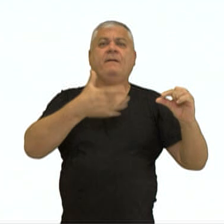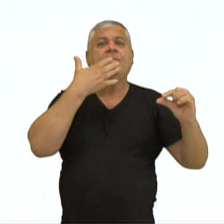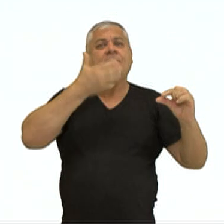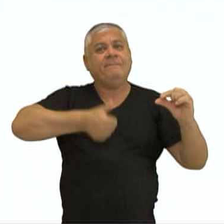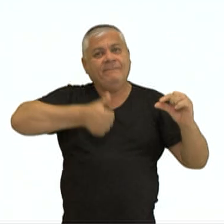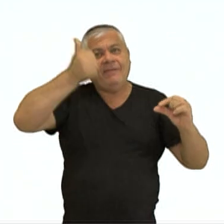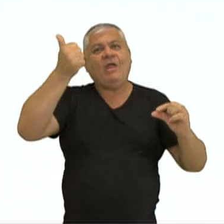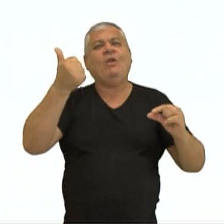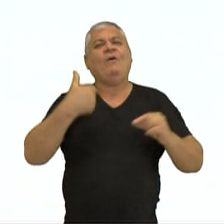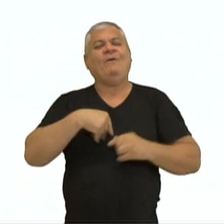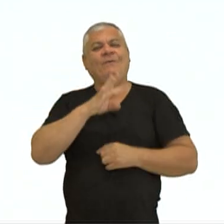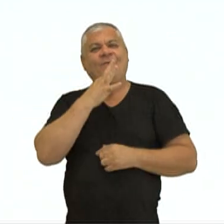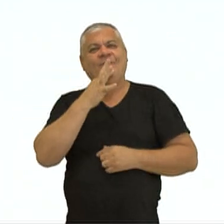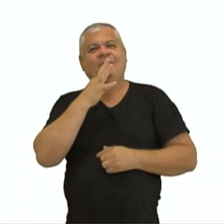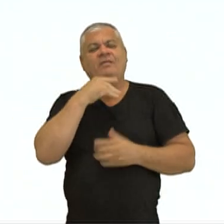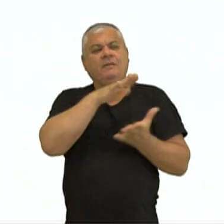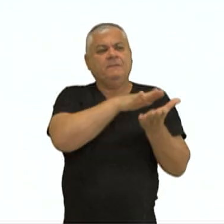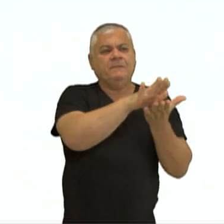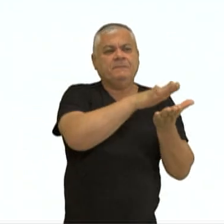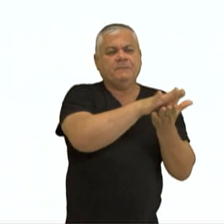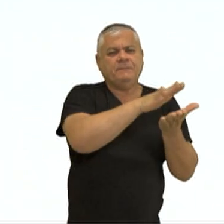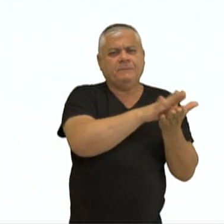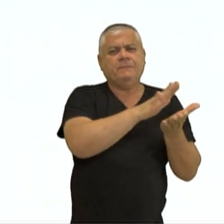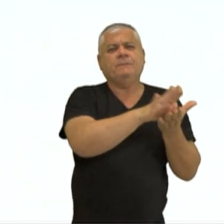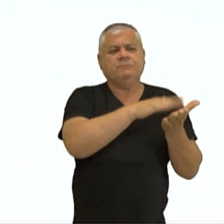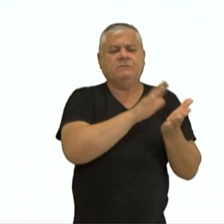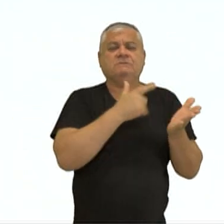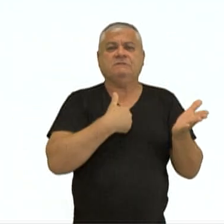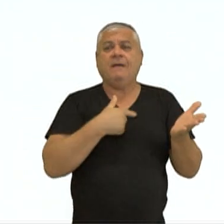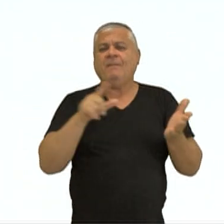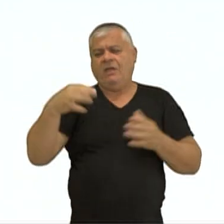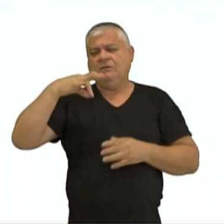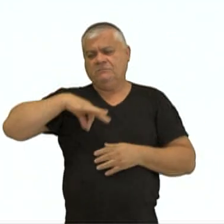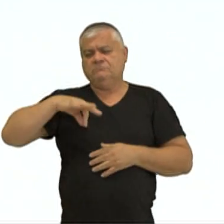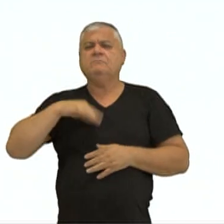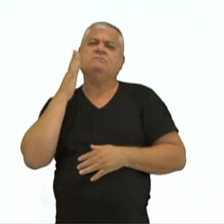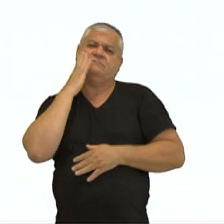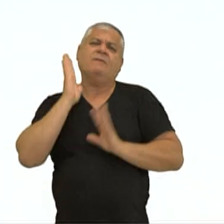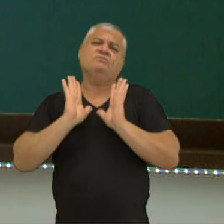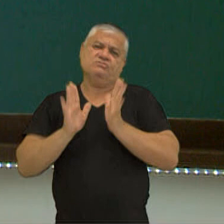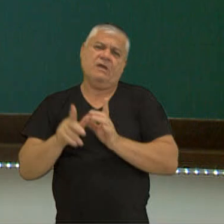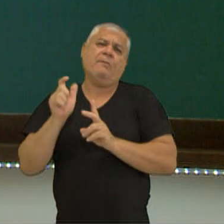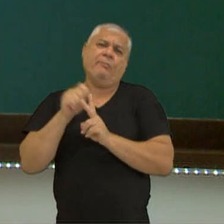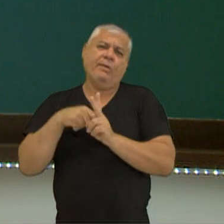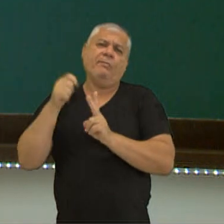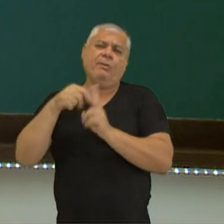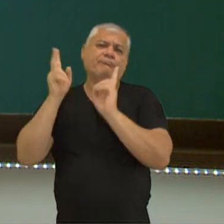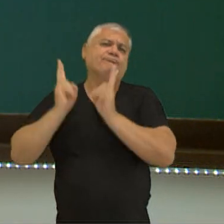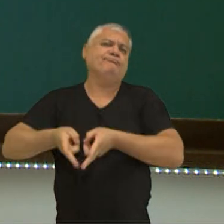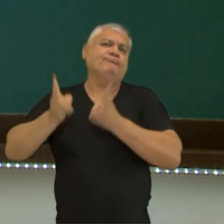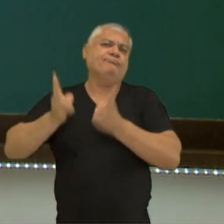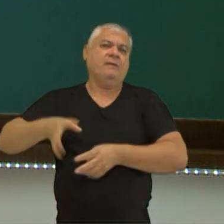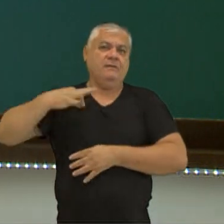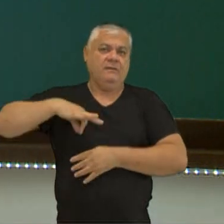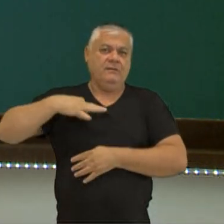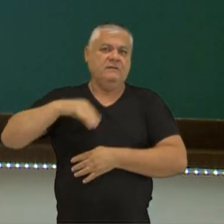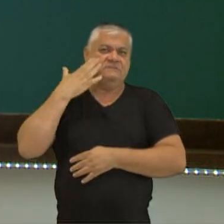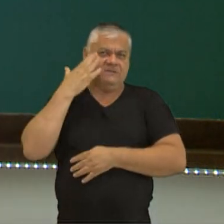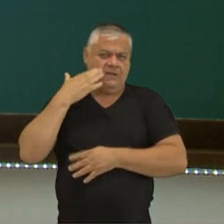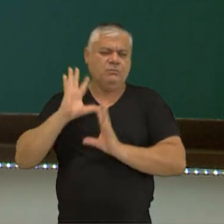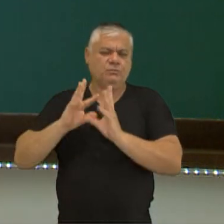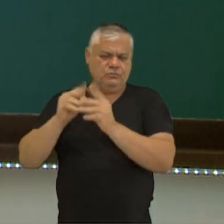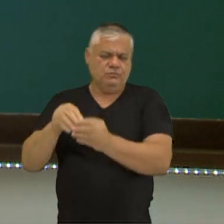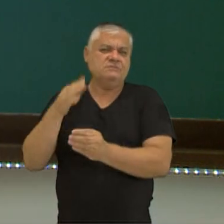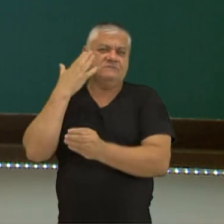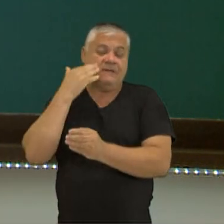as nossas despesas. As receitas a gente sabe quanto que a gente ganha, normalmente, né? A grande maioria sabe exatamente quanto que ganha mês